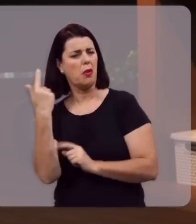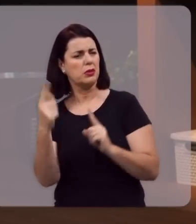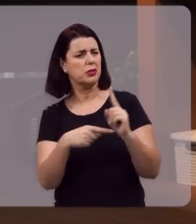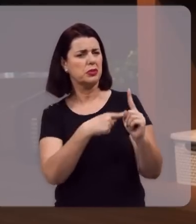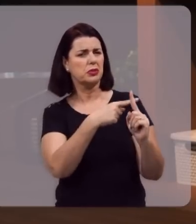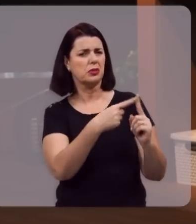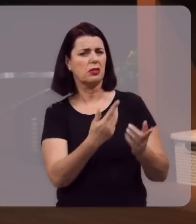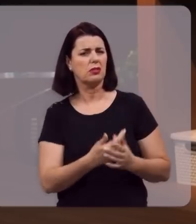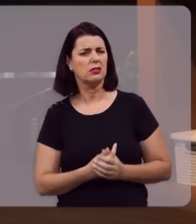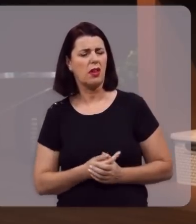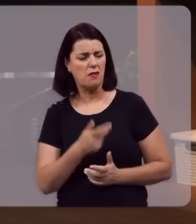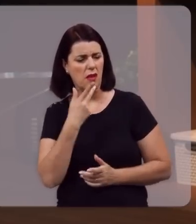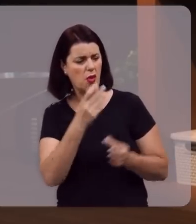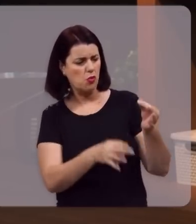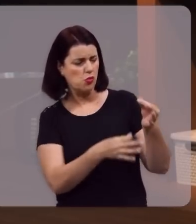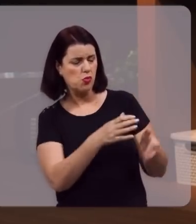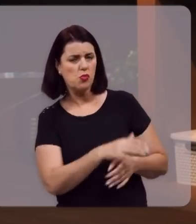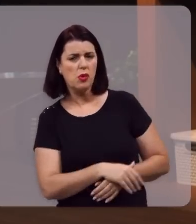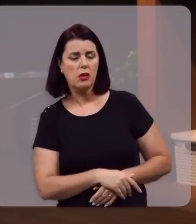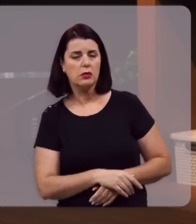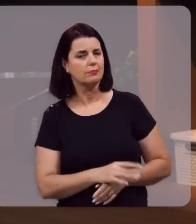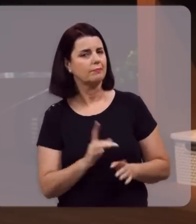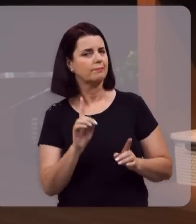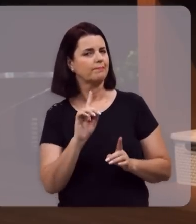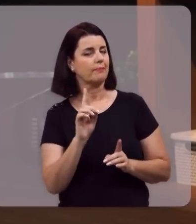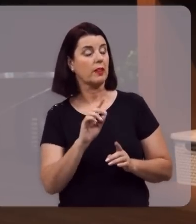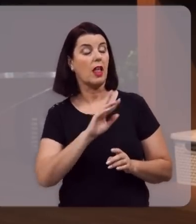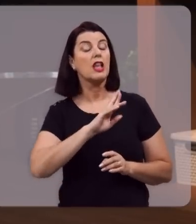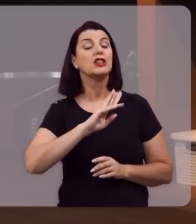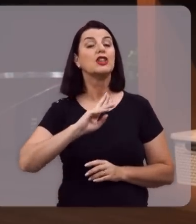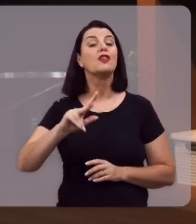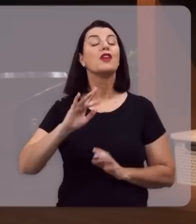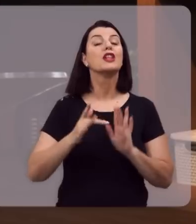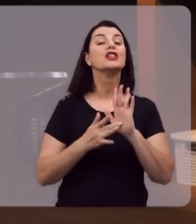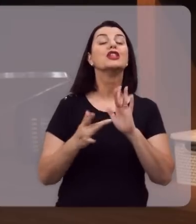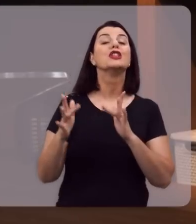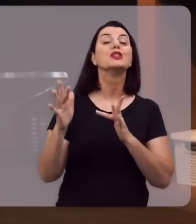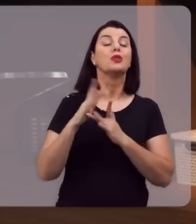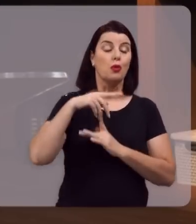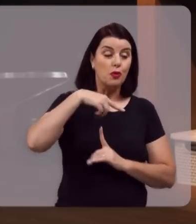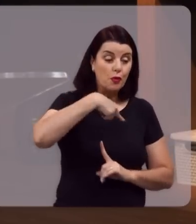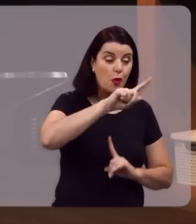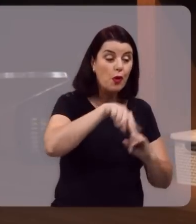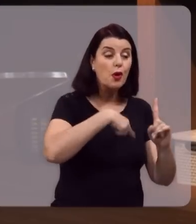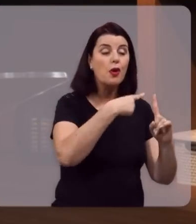morte de cruz. Ele foi para aquela cruz como nosso Redentor,